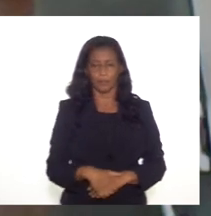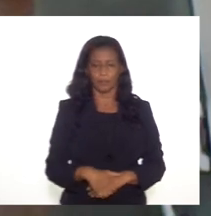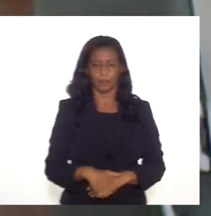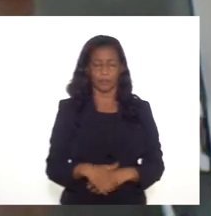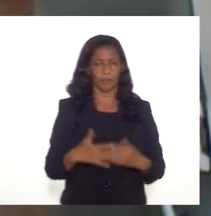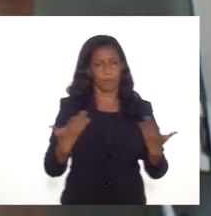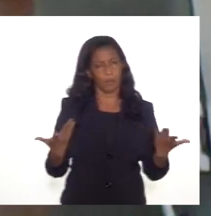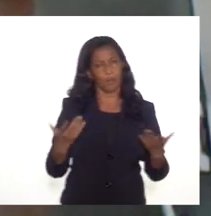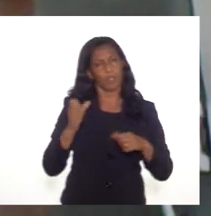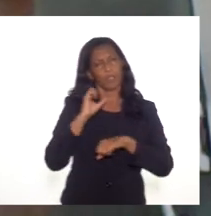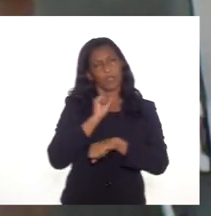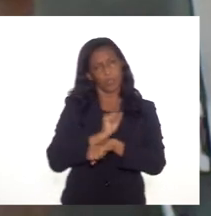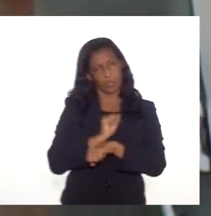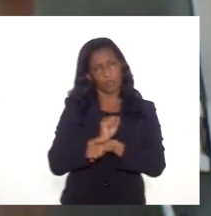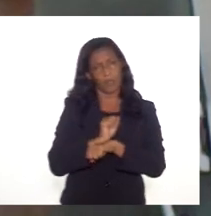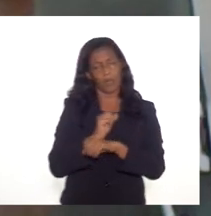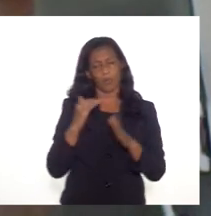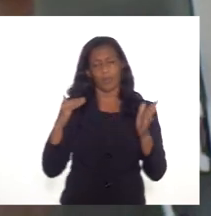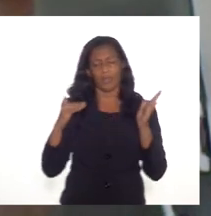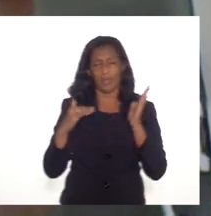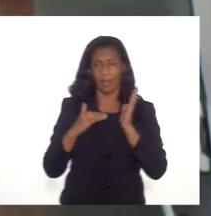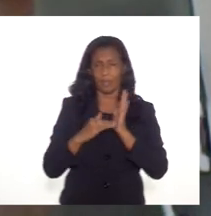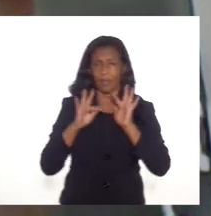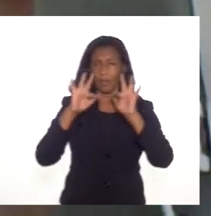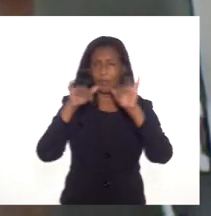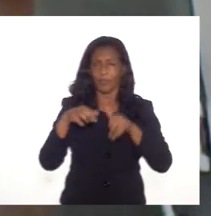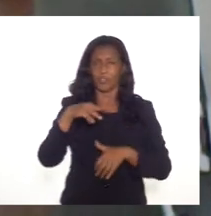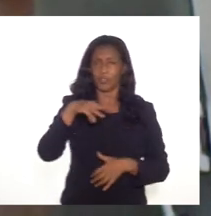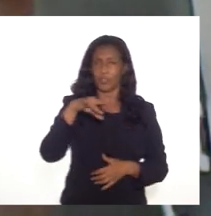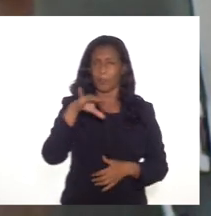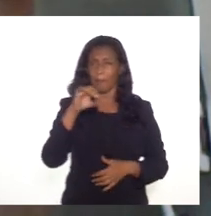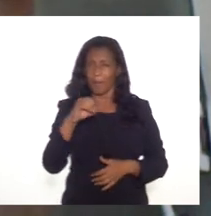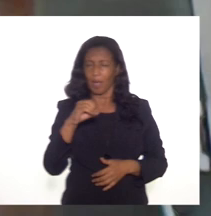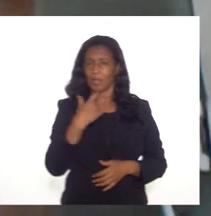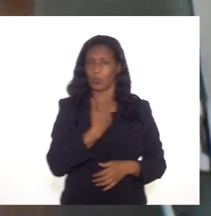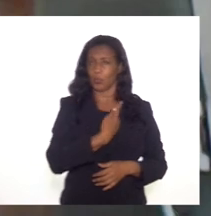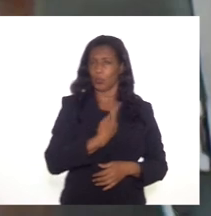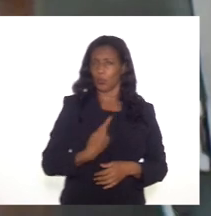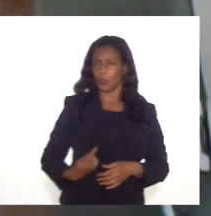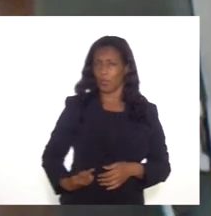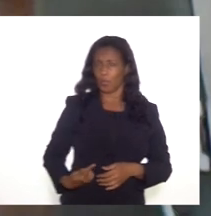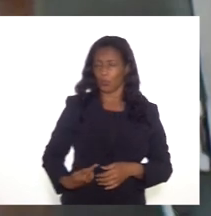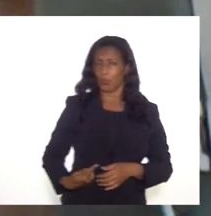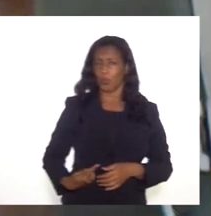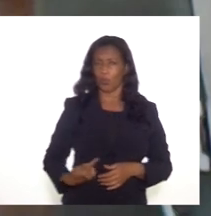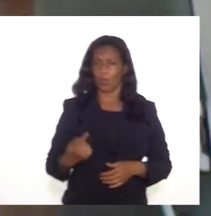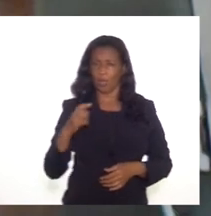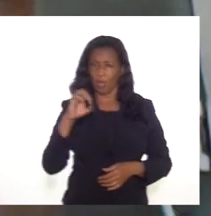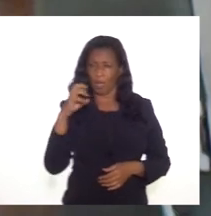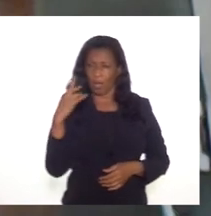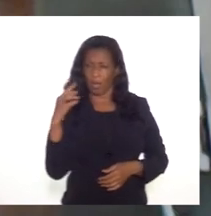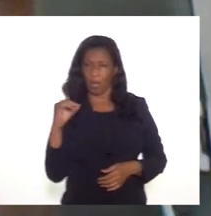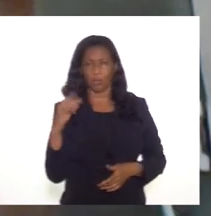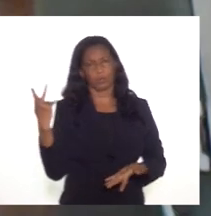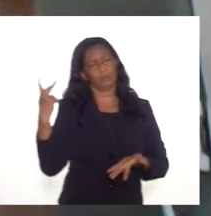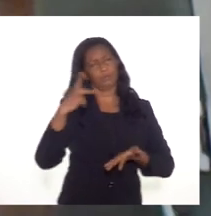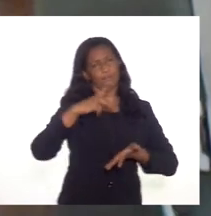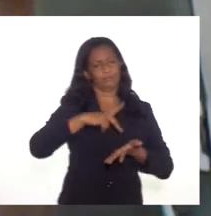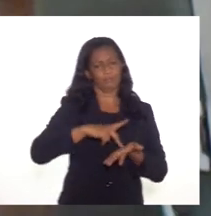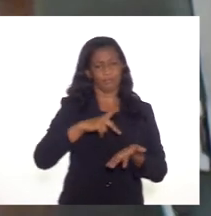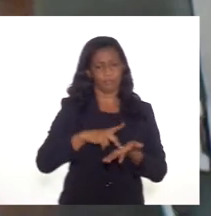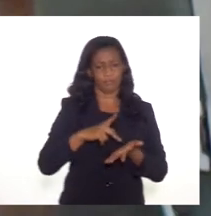Entendeu? Eu espero que até o final do mês de maio o nosso governador Carlos Castro venha realmente